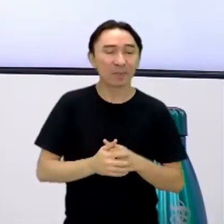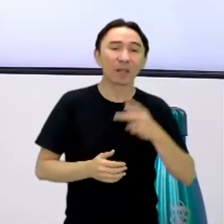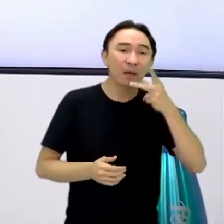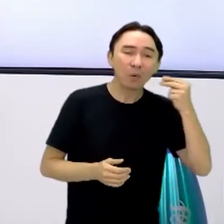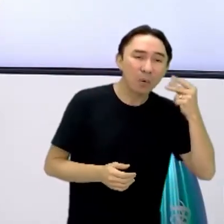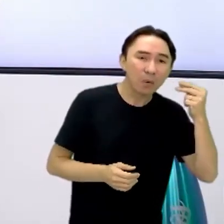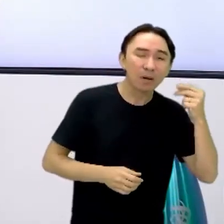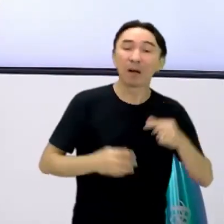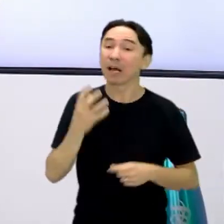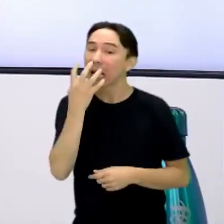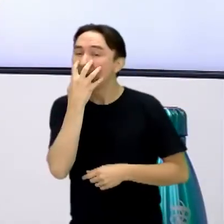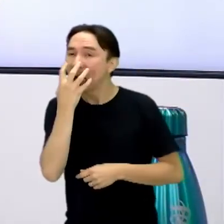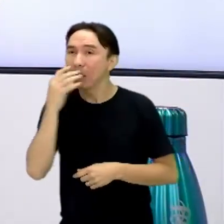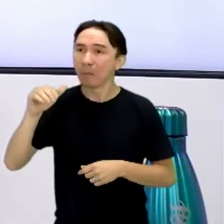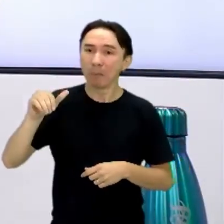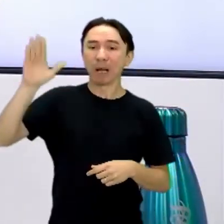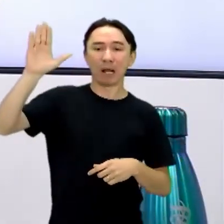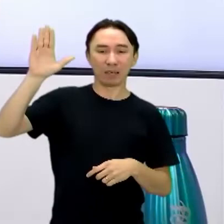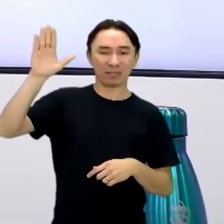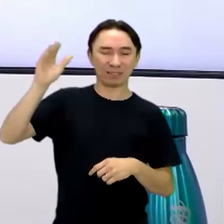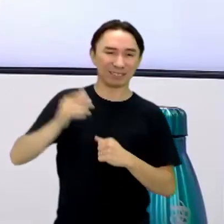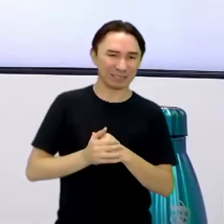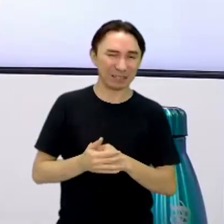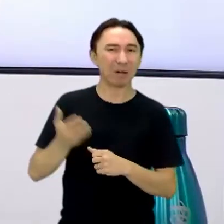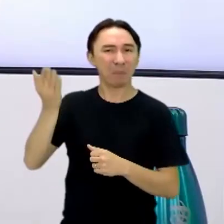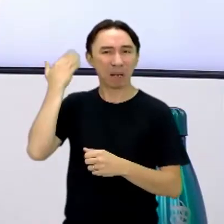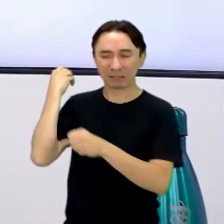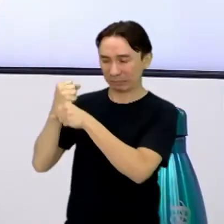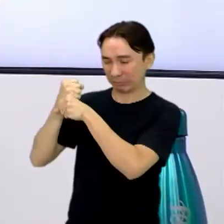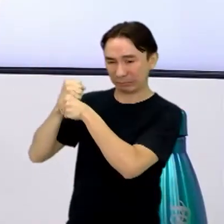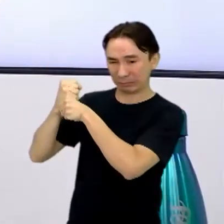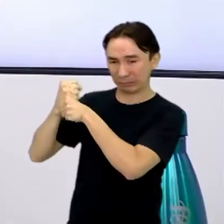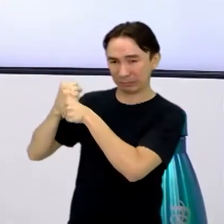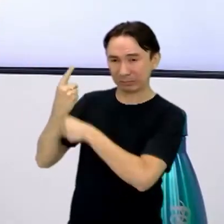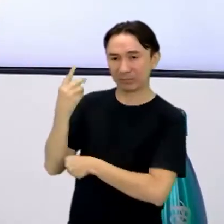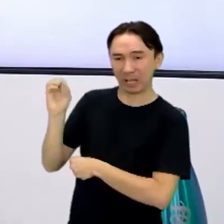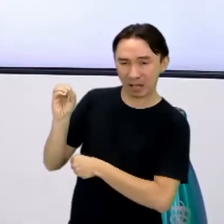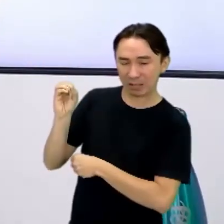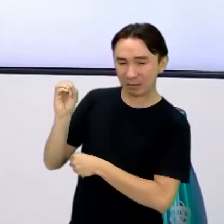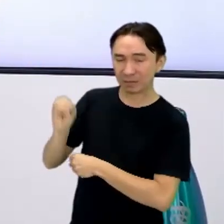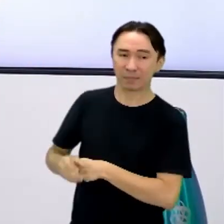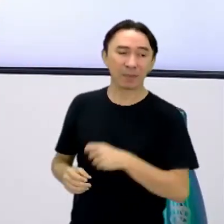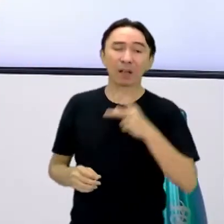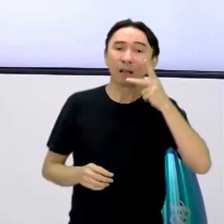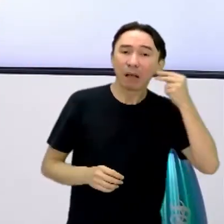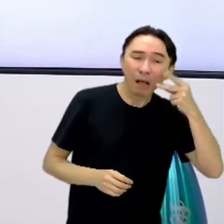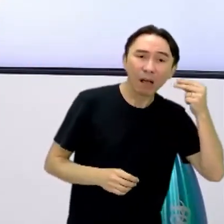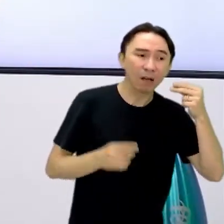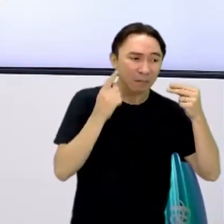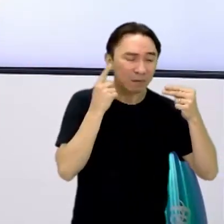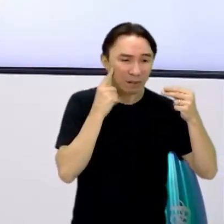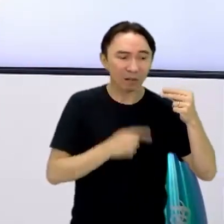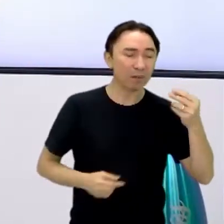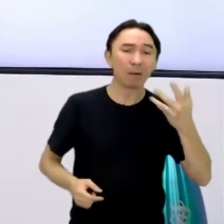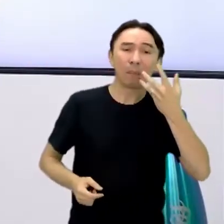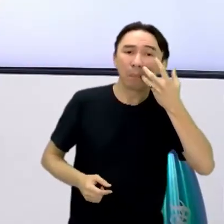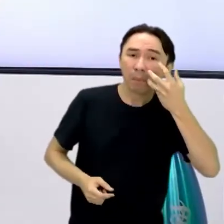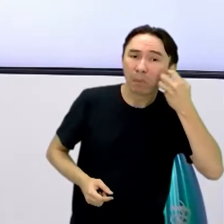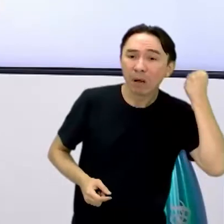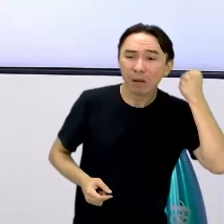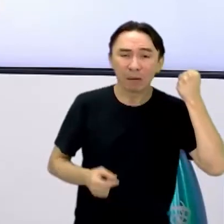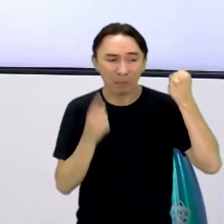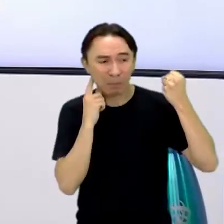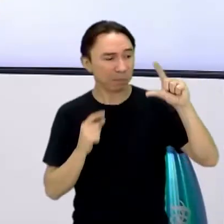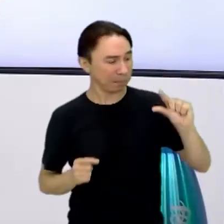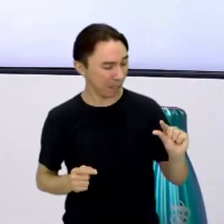número aumentou? Né? Há 10 anos aí, os gatos eram menos adotados ainda, tá? E a gente pode vir